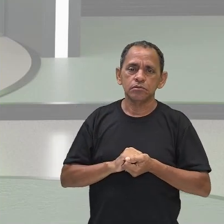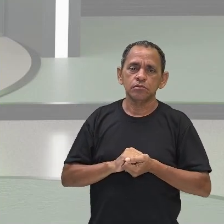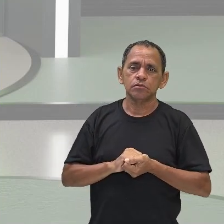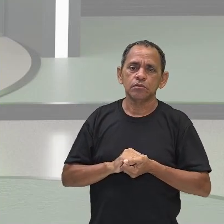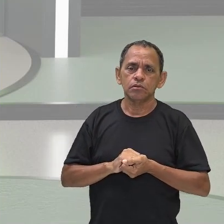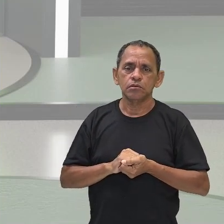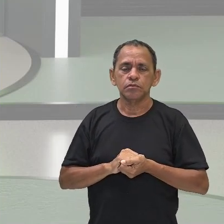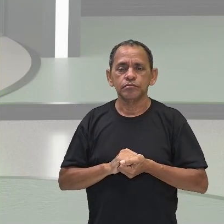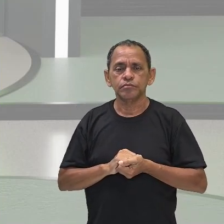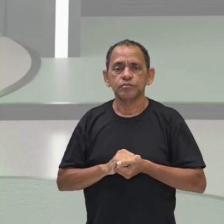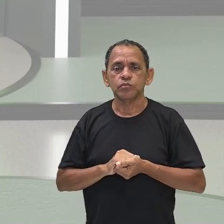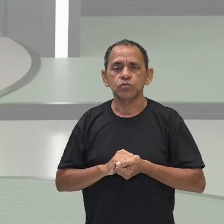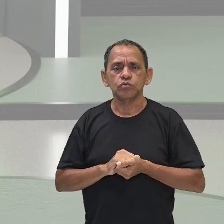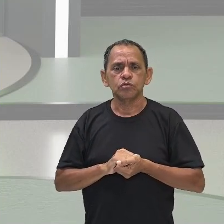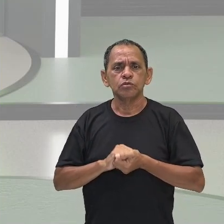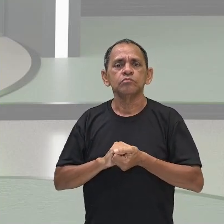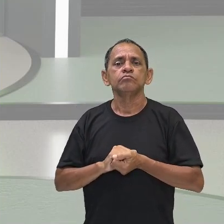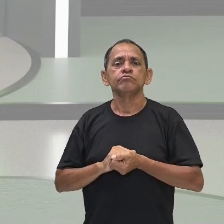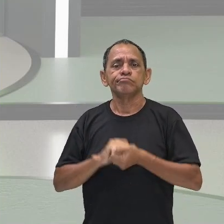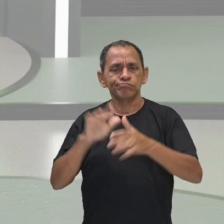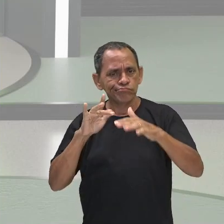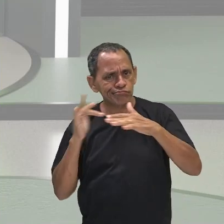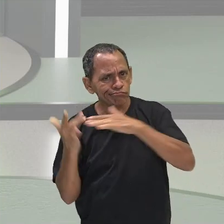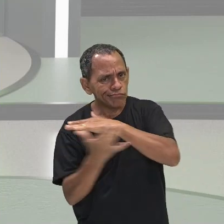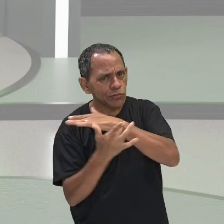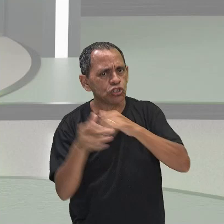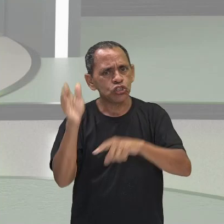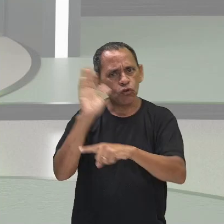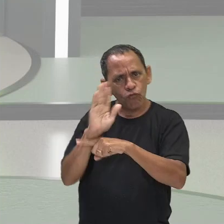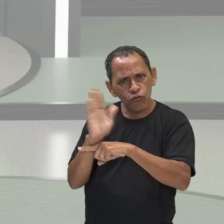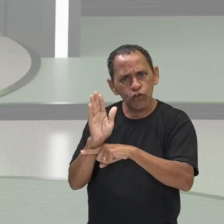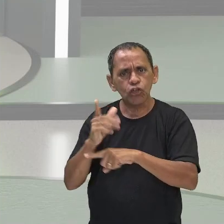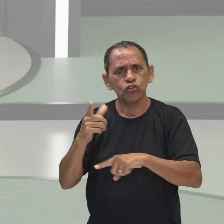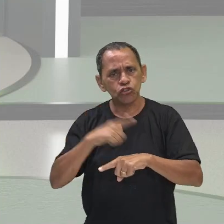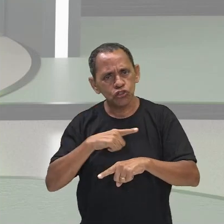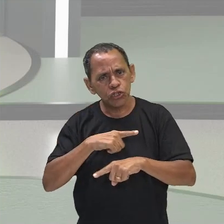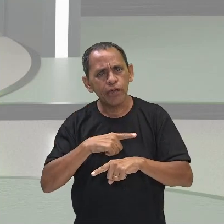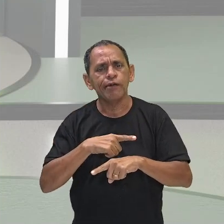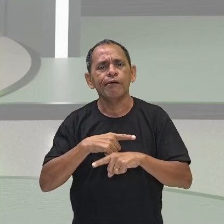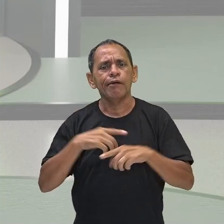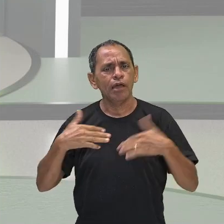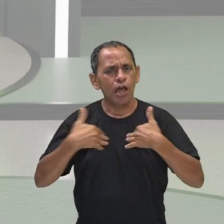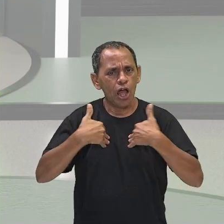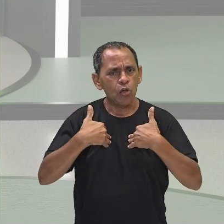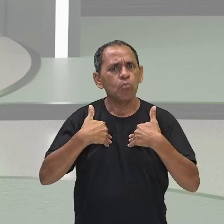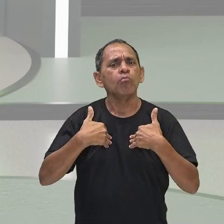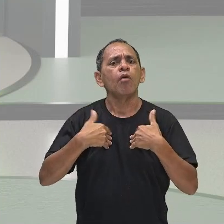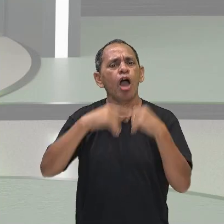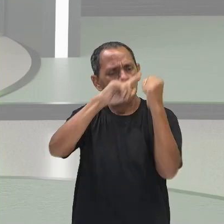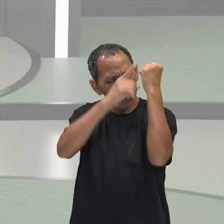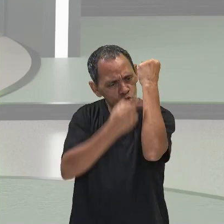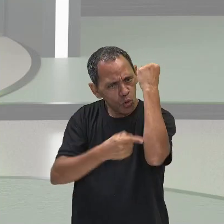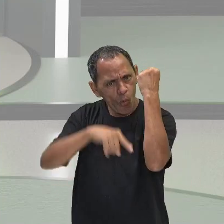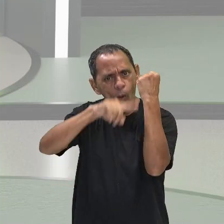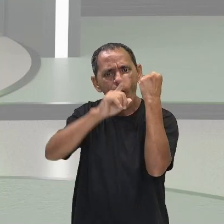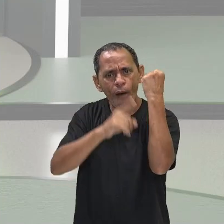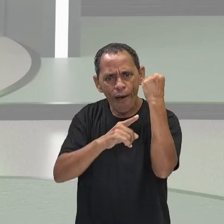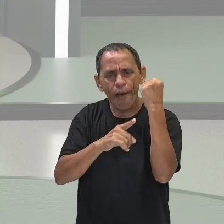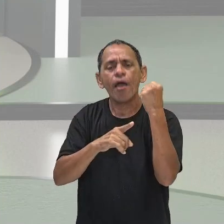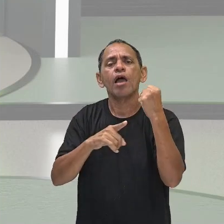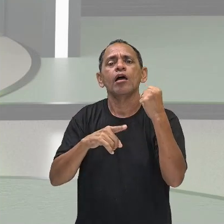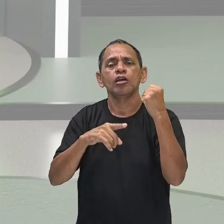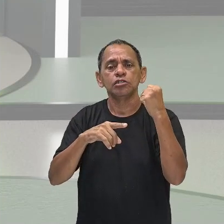atrás, em mídia, que existem animais que fazem fotossíntese. Mas o que é isso? Se a gente aprende a vida toda